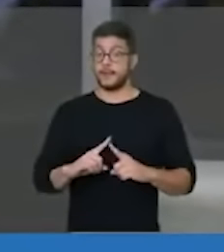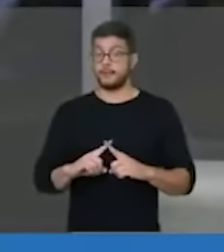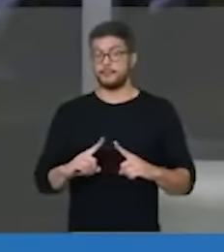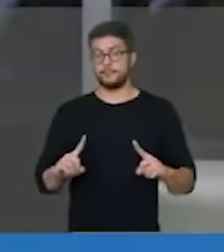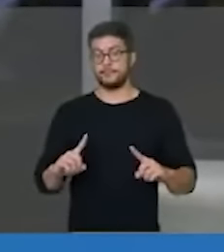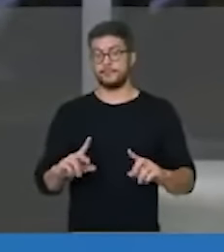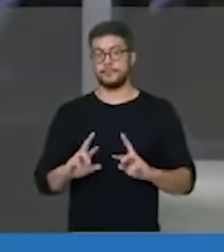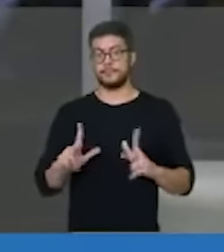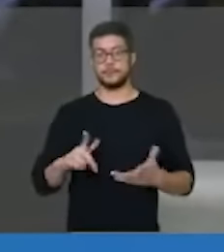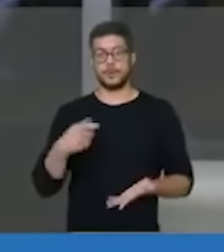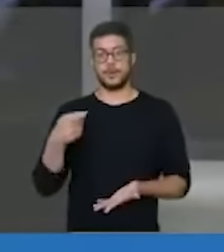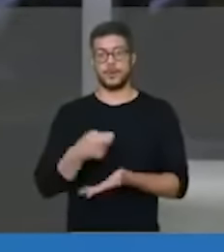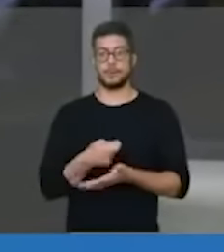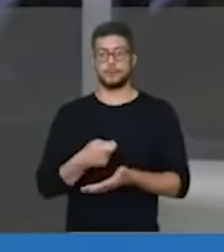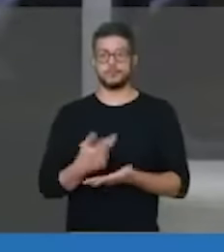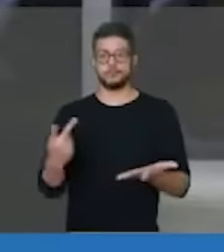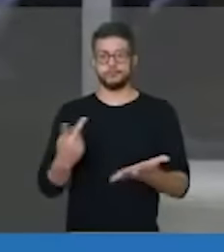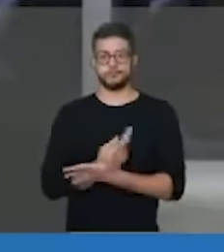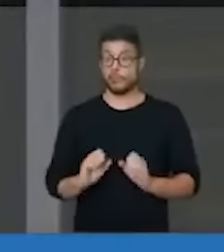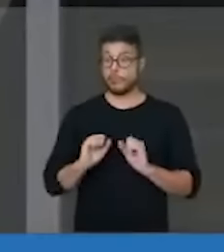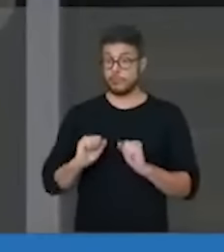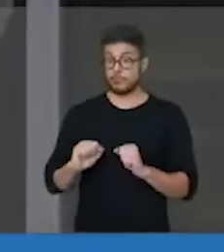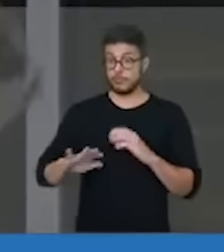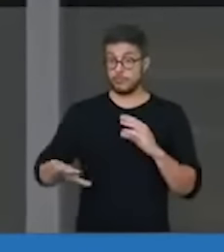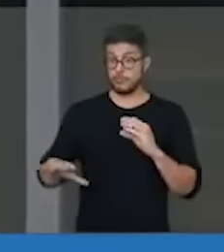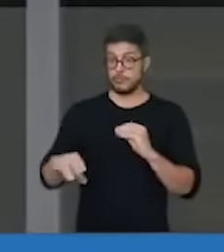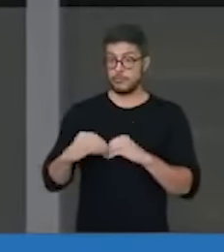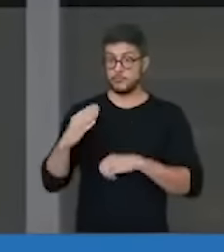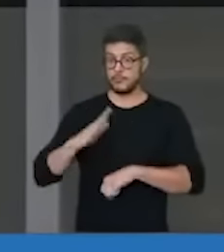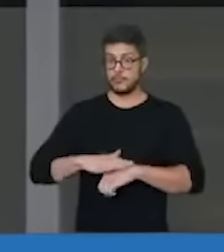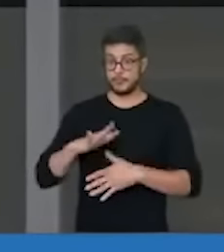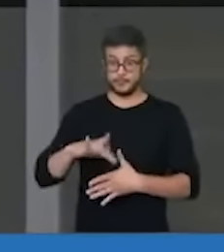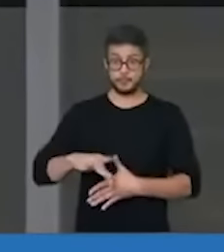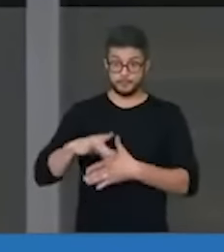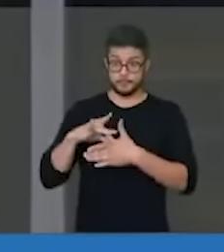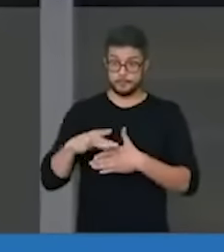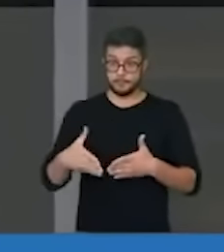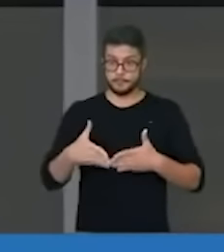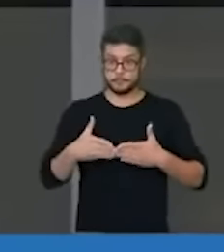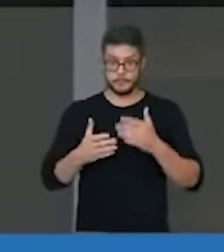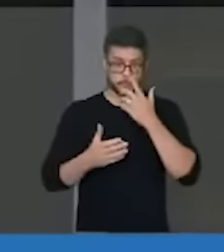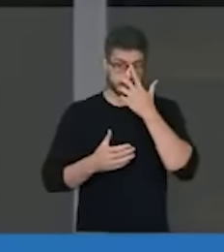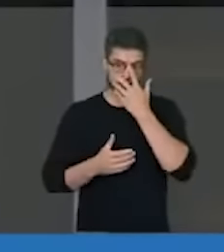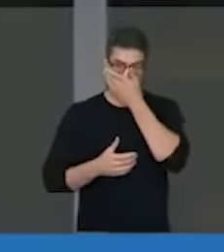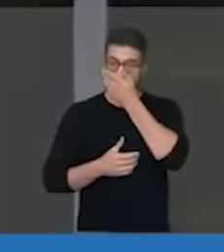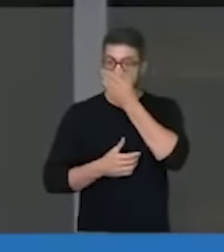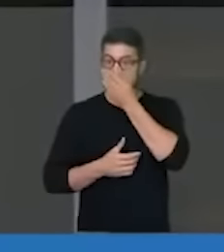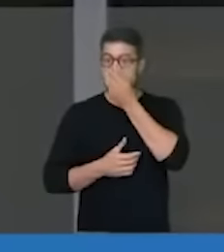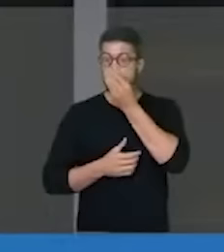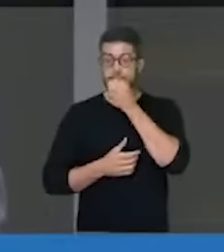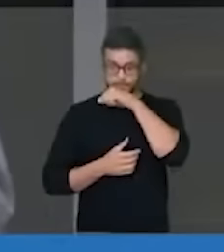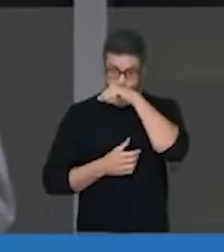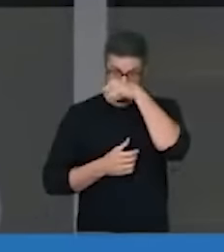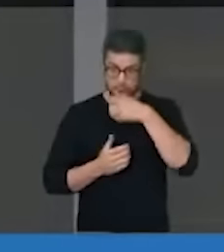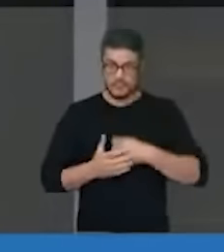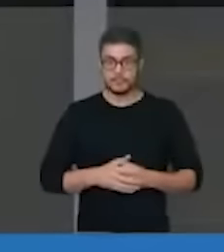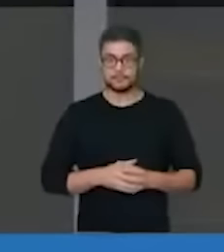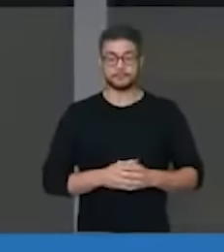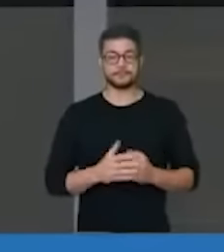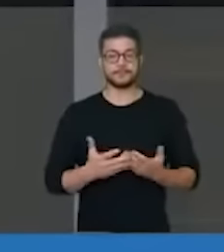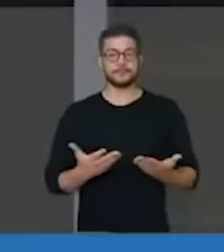obrigar. Tempo de liderança. Esse